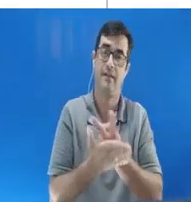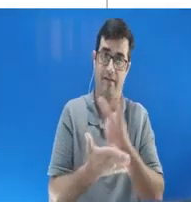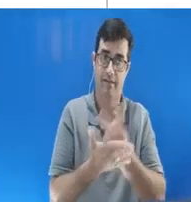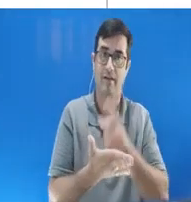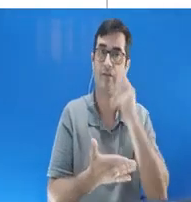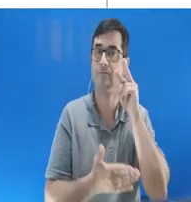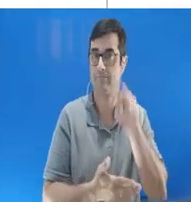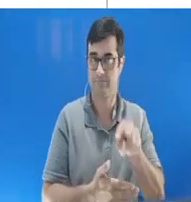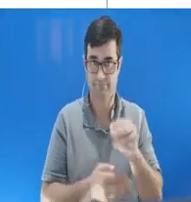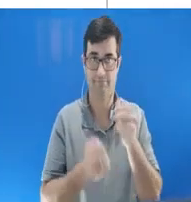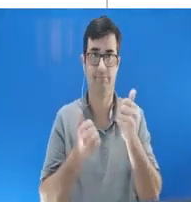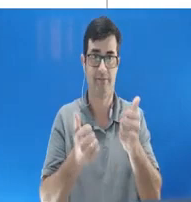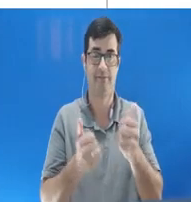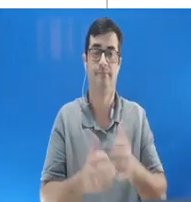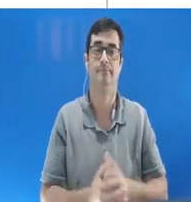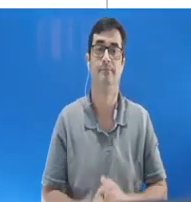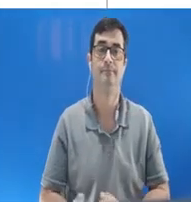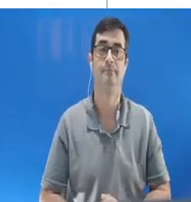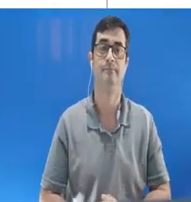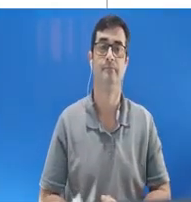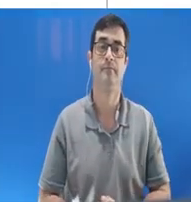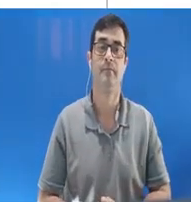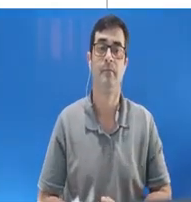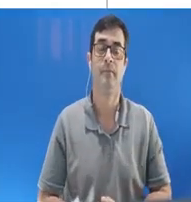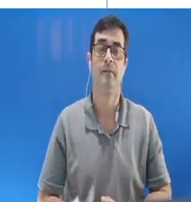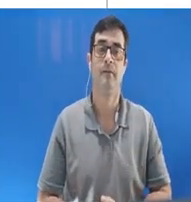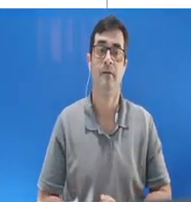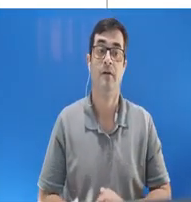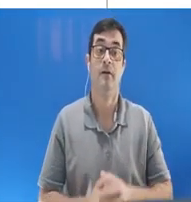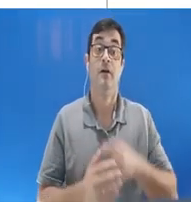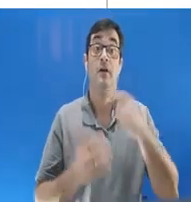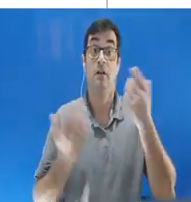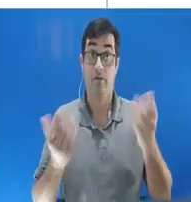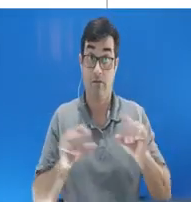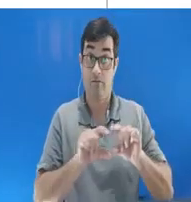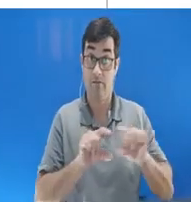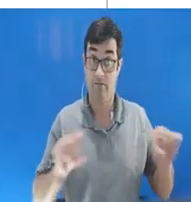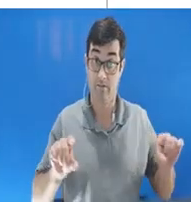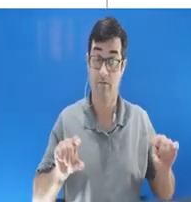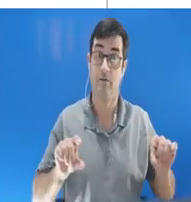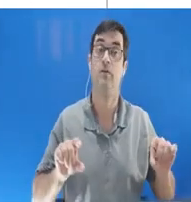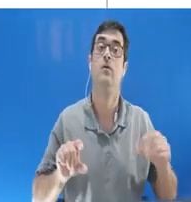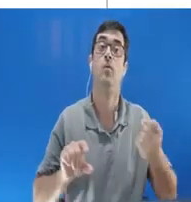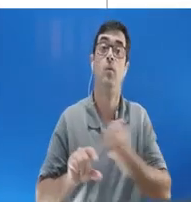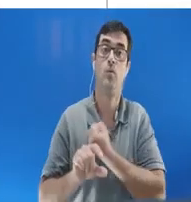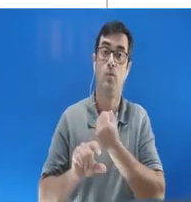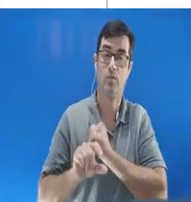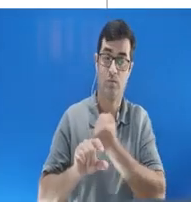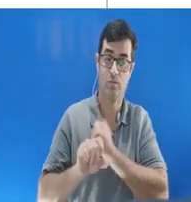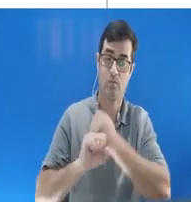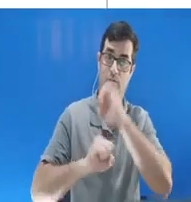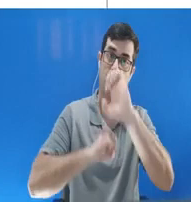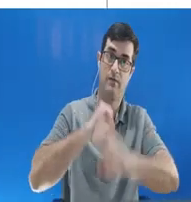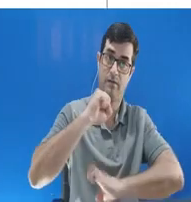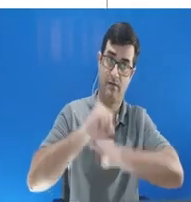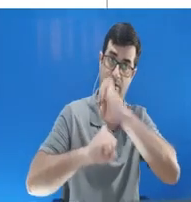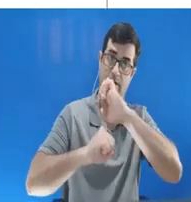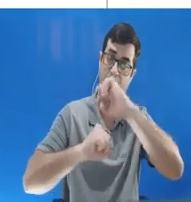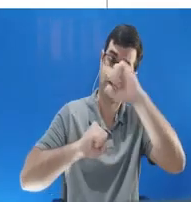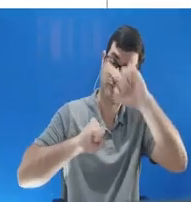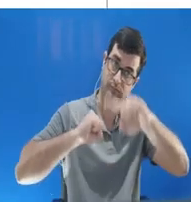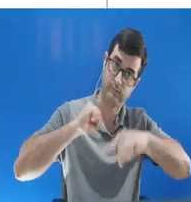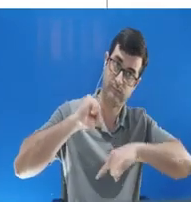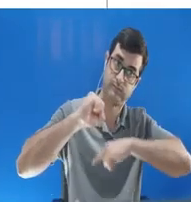que dar uma olhadinha nisso aqui. Bom, quando ele assume isso daqui, o número de elétrons